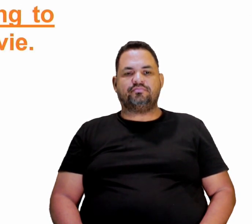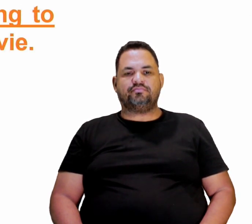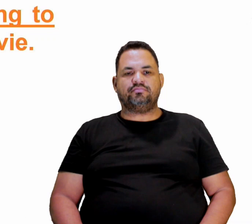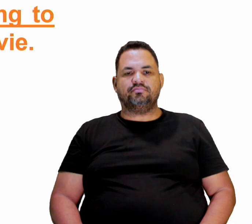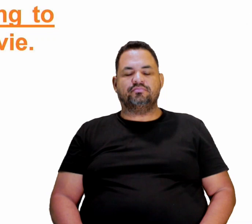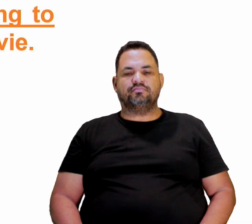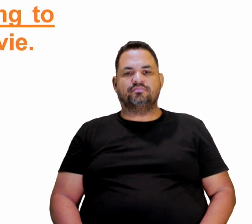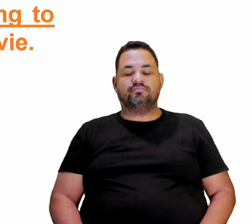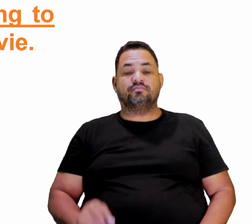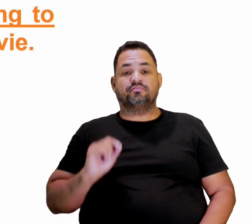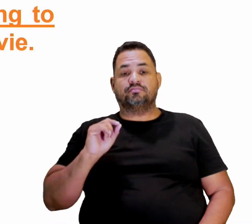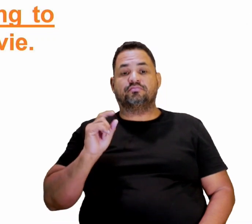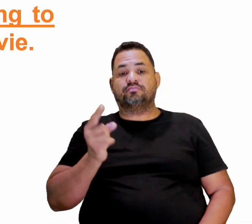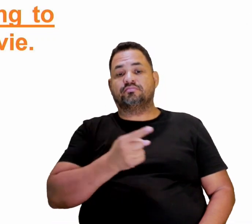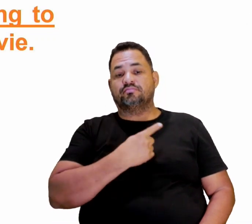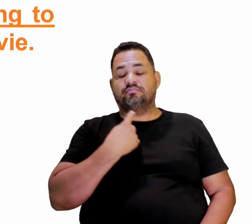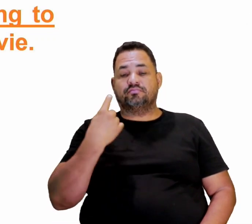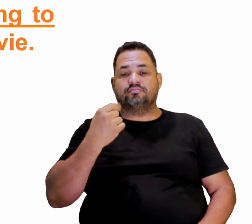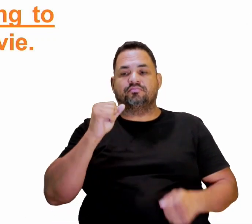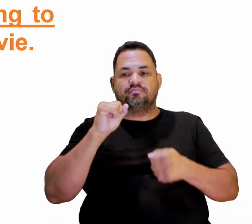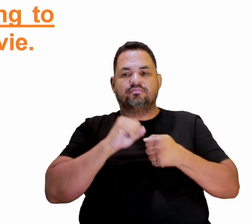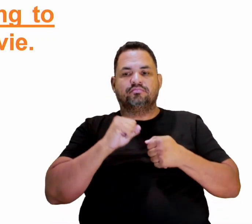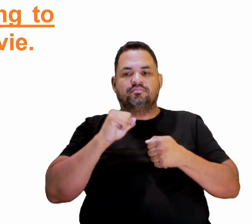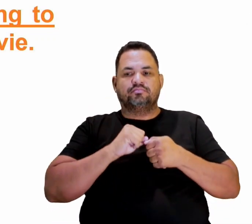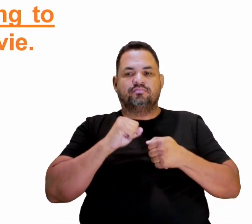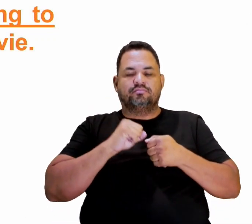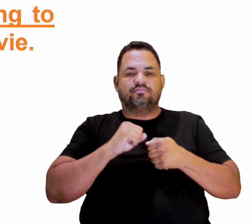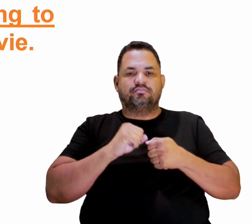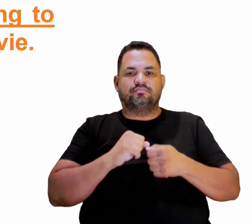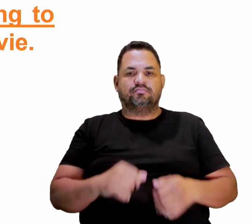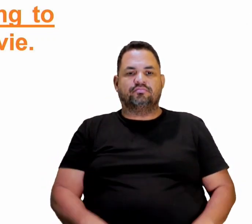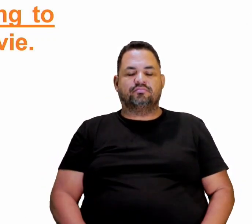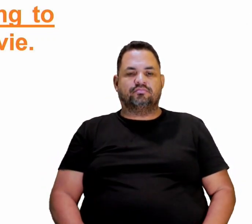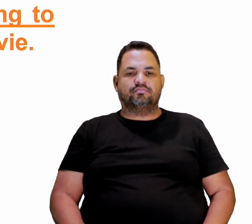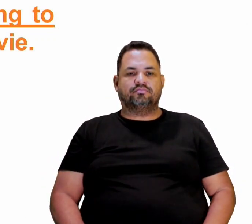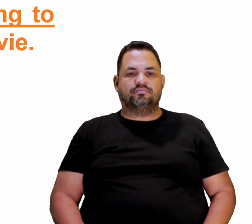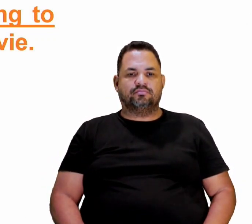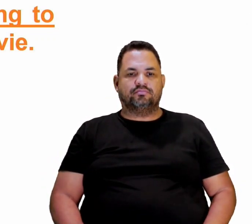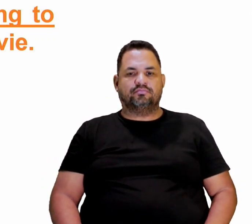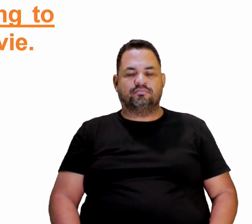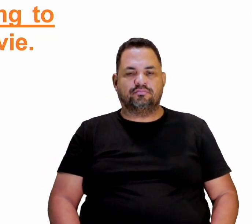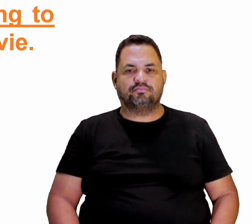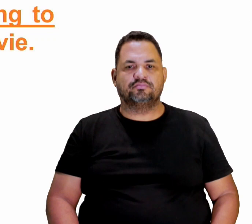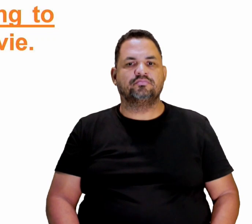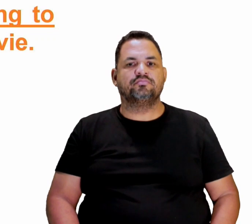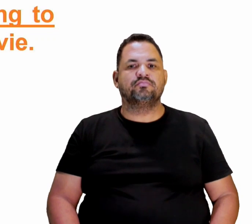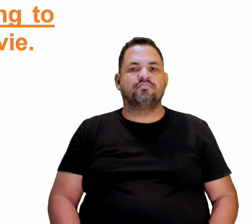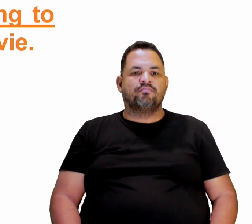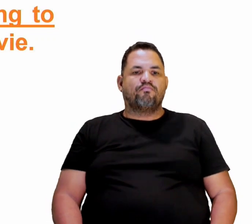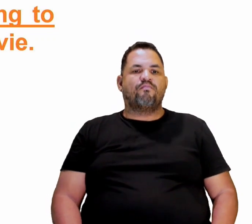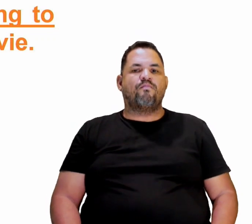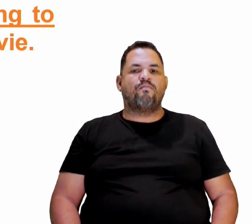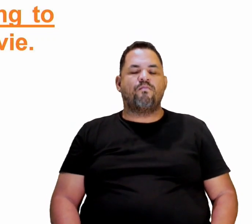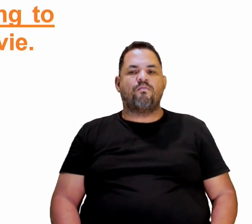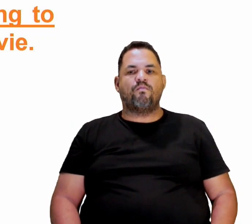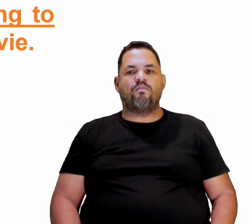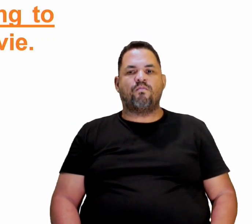que nós vamos fazer nós O que nós vamos fazer Whats